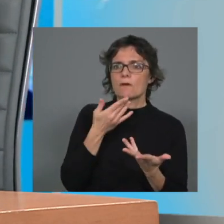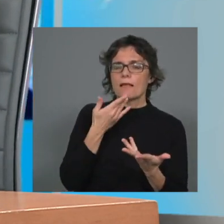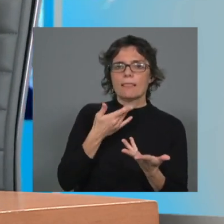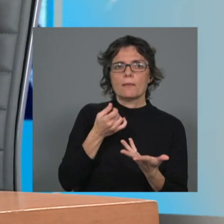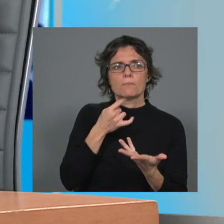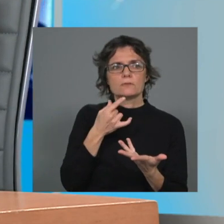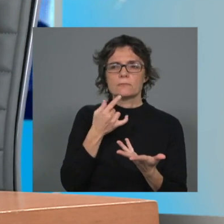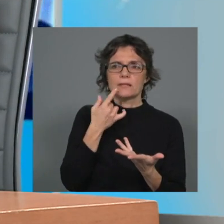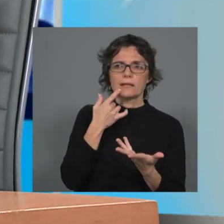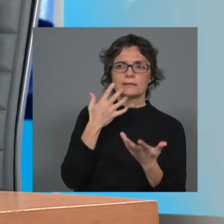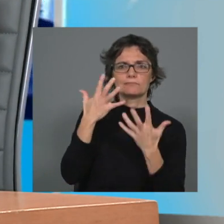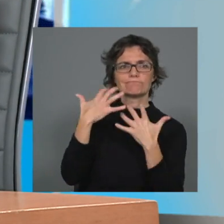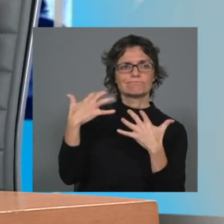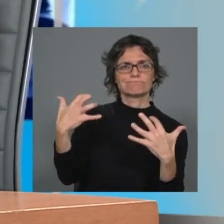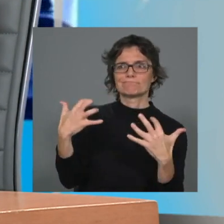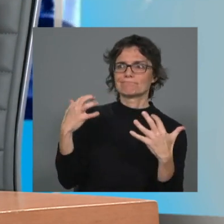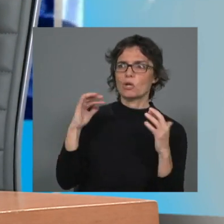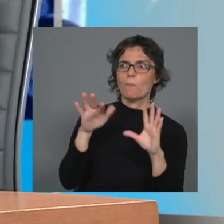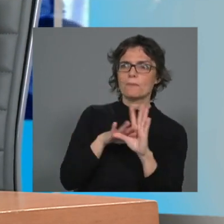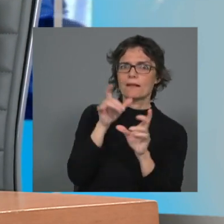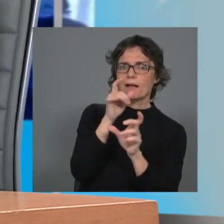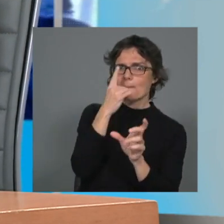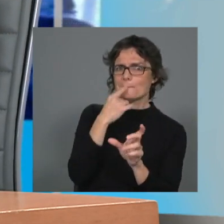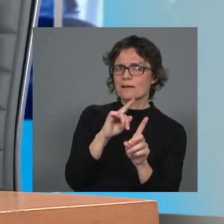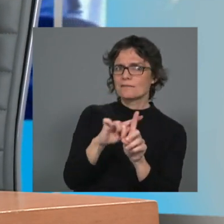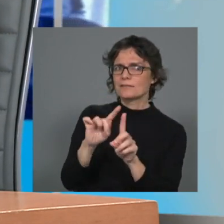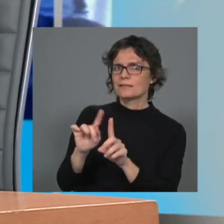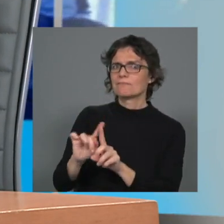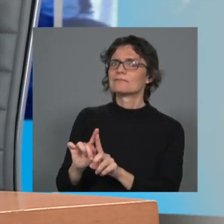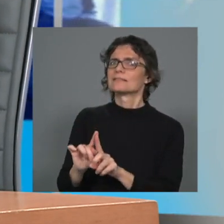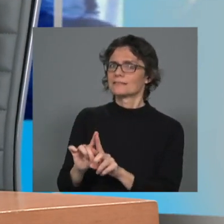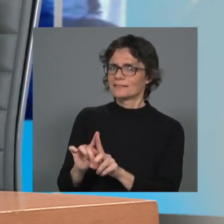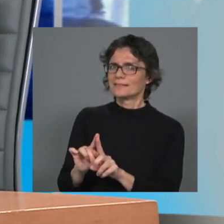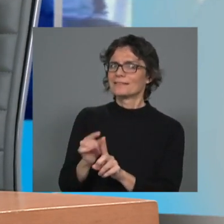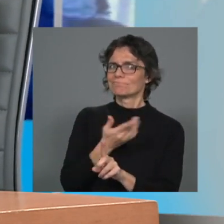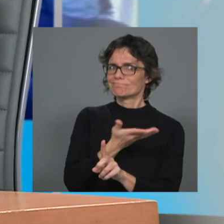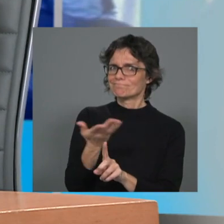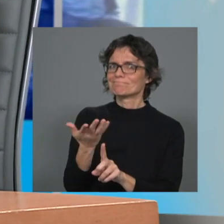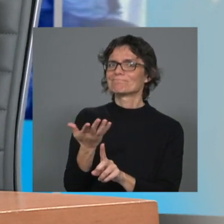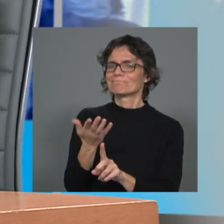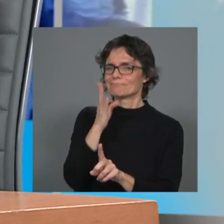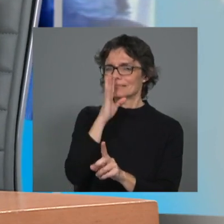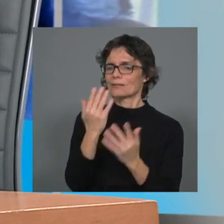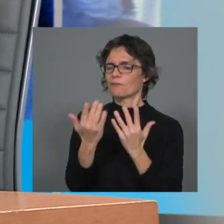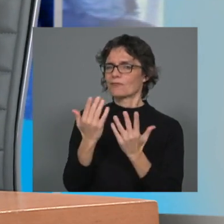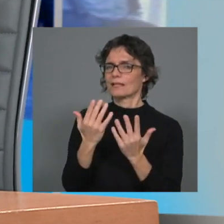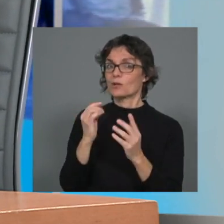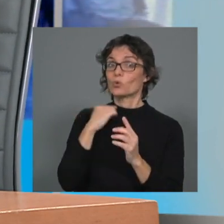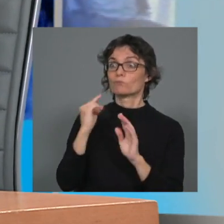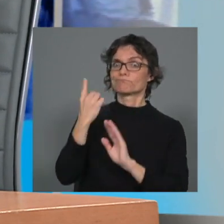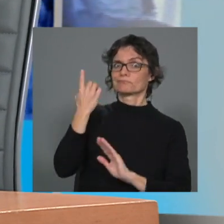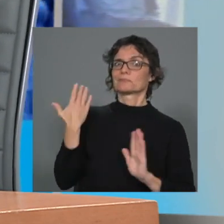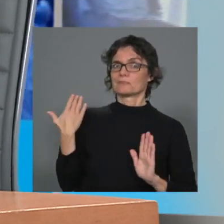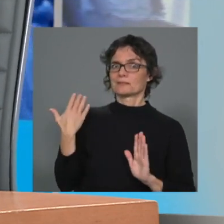público diferente nesta 7ª edição, um público muito diferente daquele que existia na primeira edição.